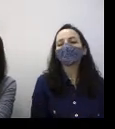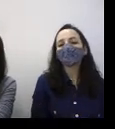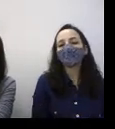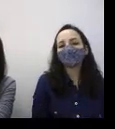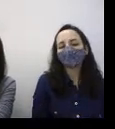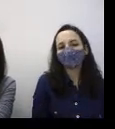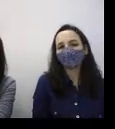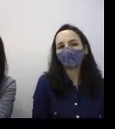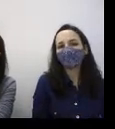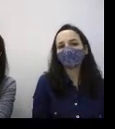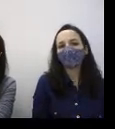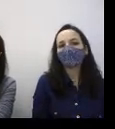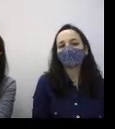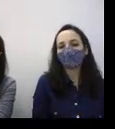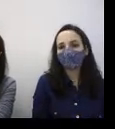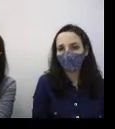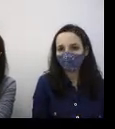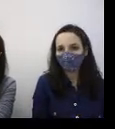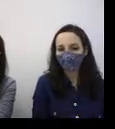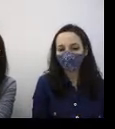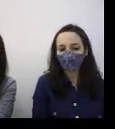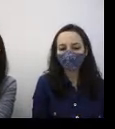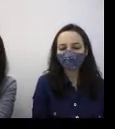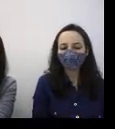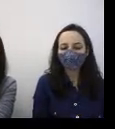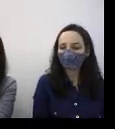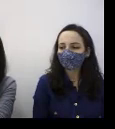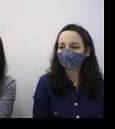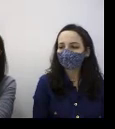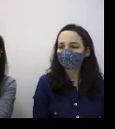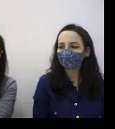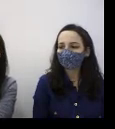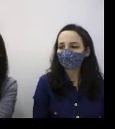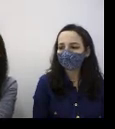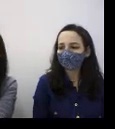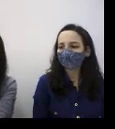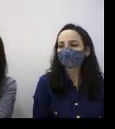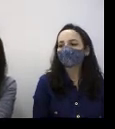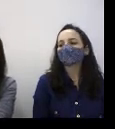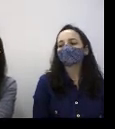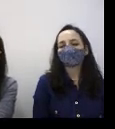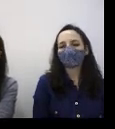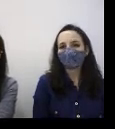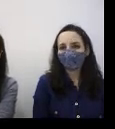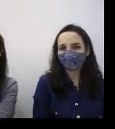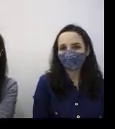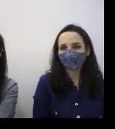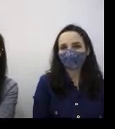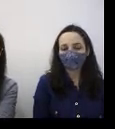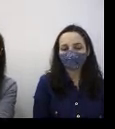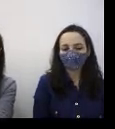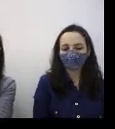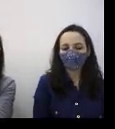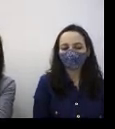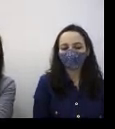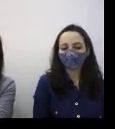né, desse transtorno que é a depressão. Sentimentos autodepreciativos, né? Muitas